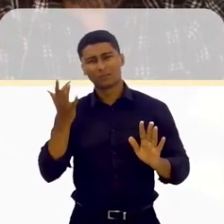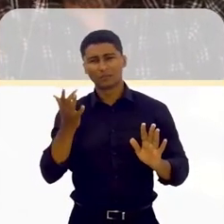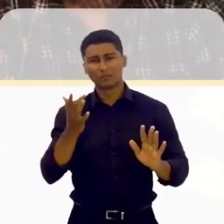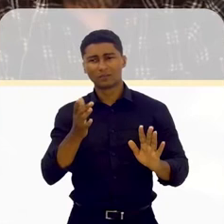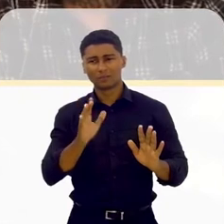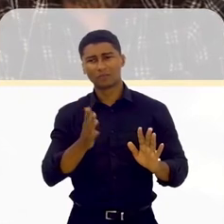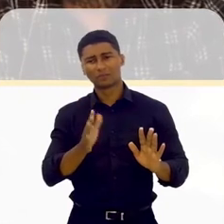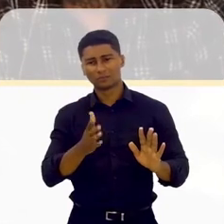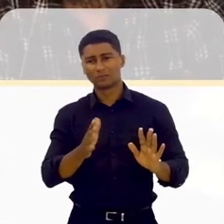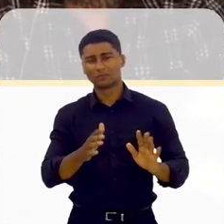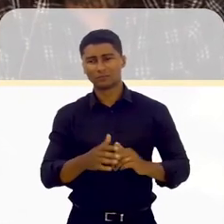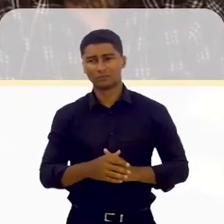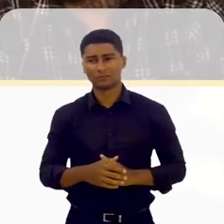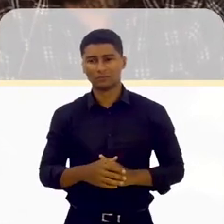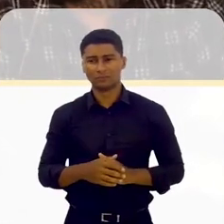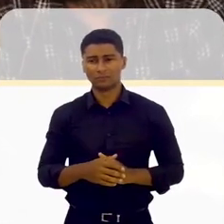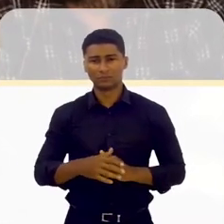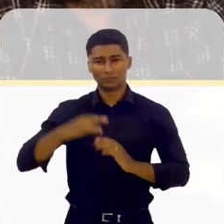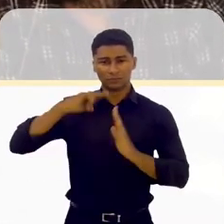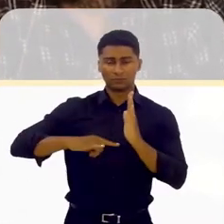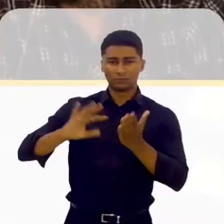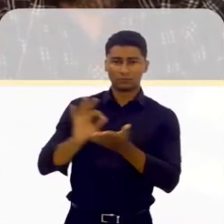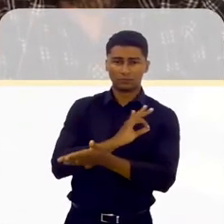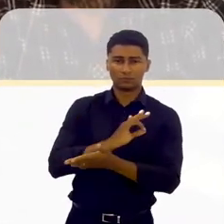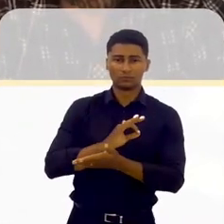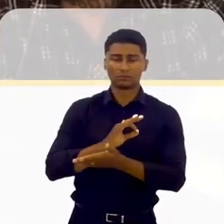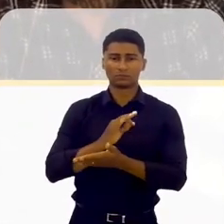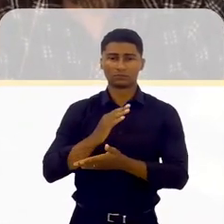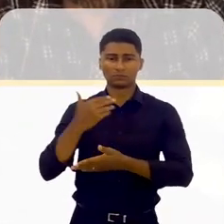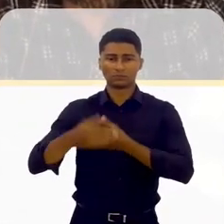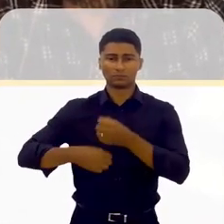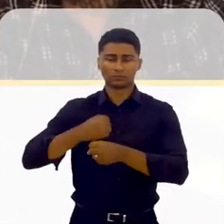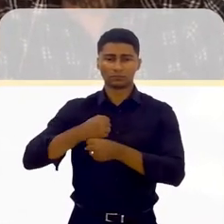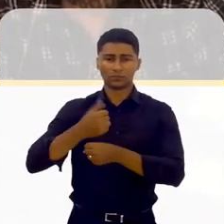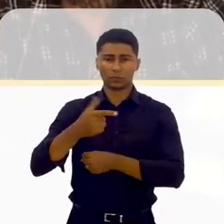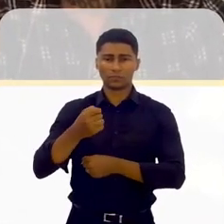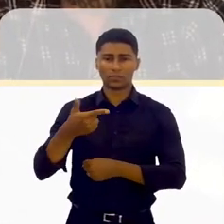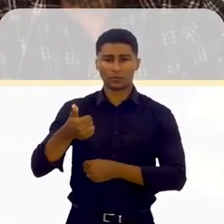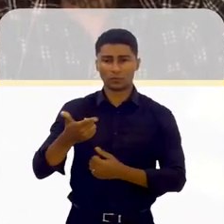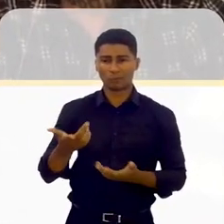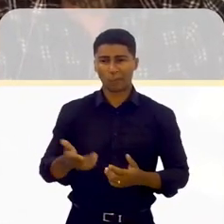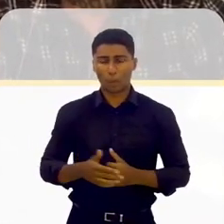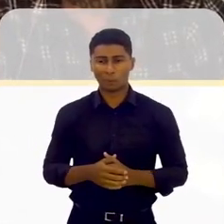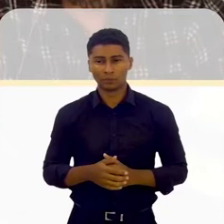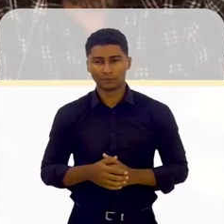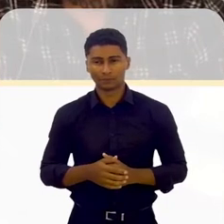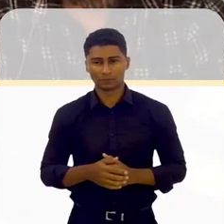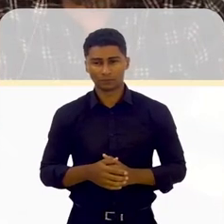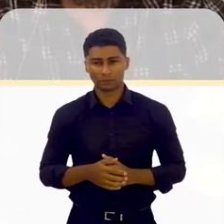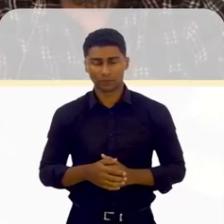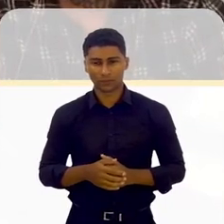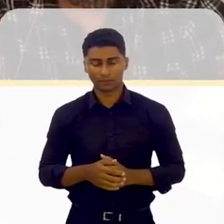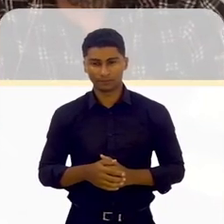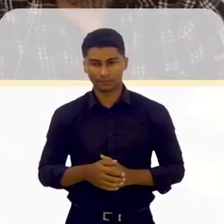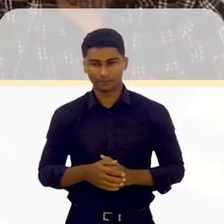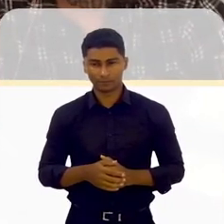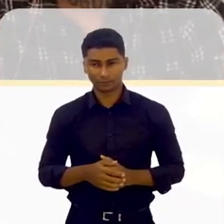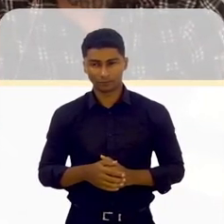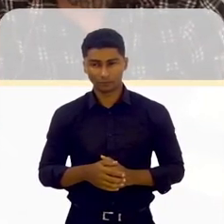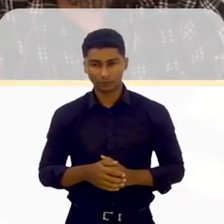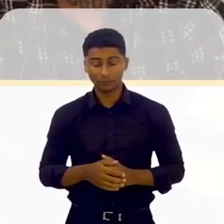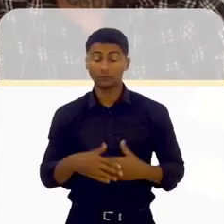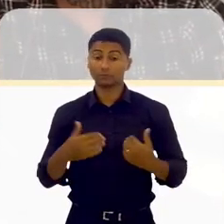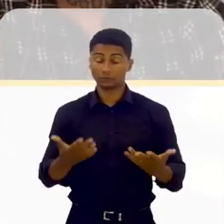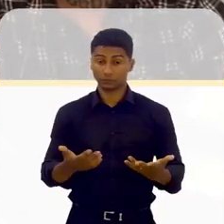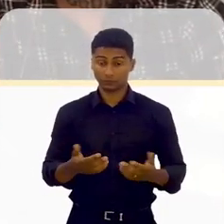Foi por aí, 2011 que a gente assinou o Não. contrato, 2012 a gente lançou After Napi. Não, pô.